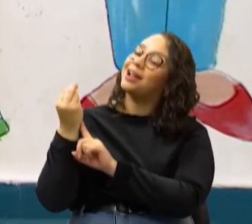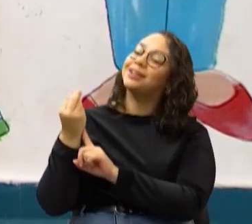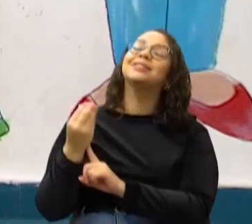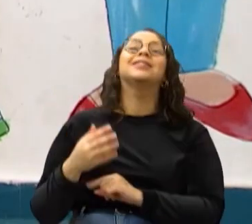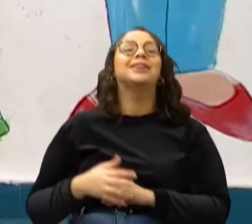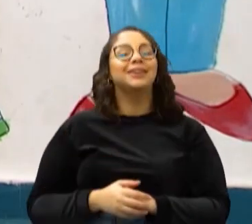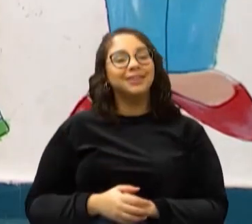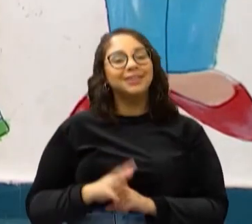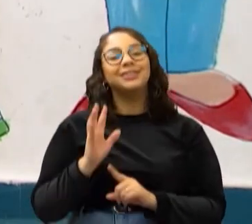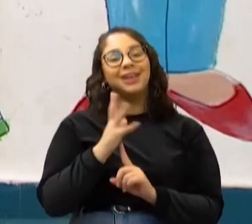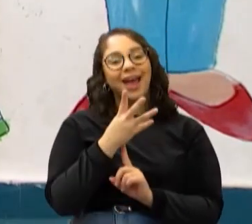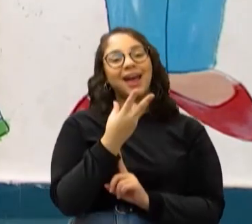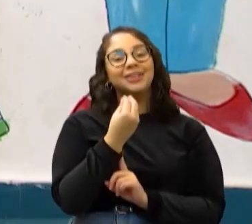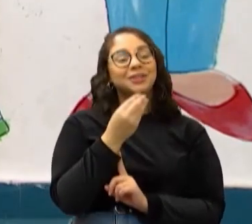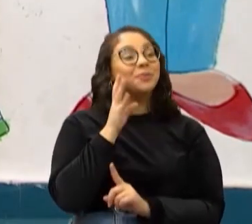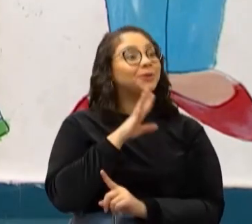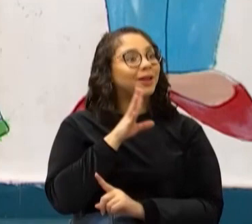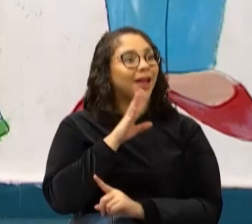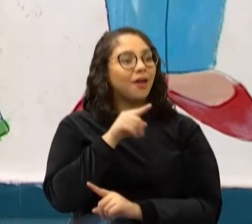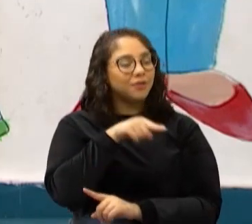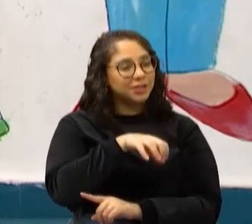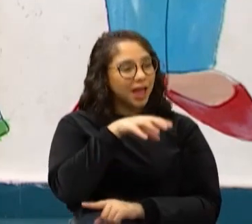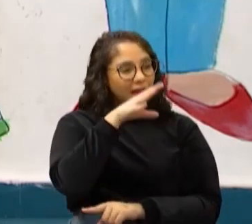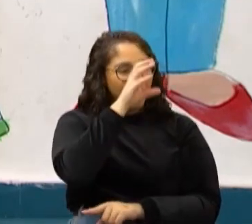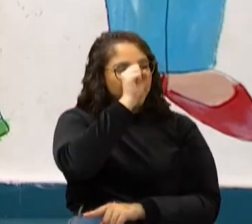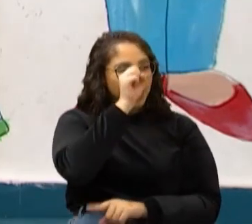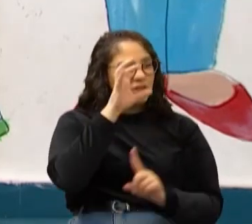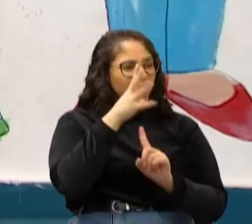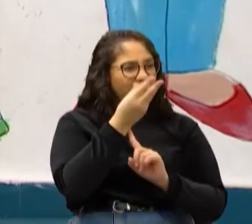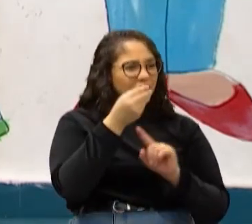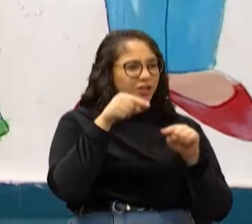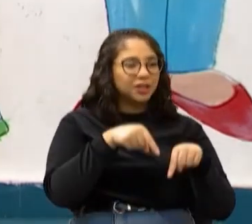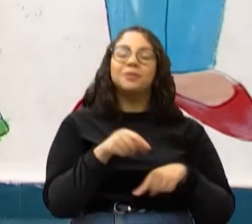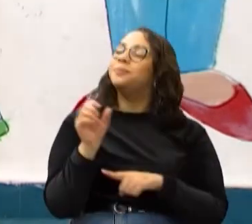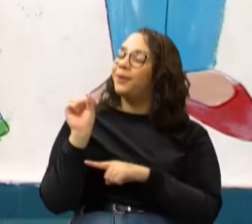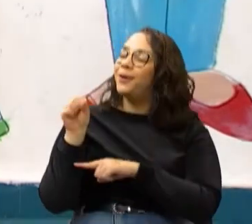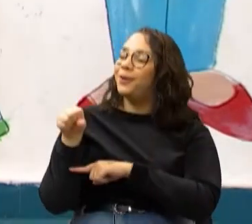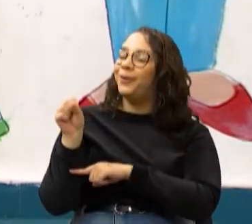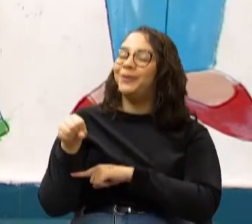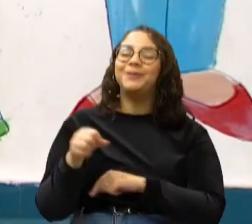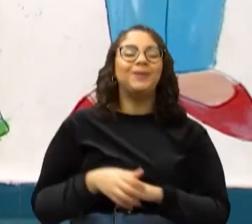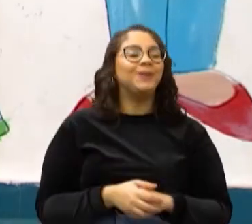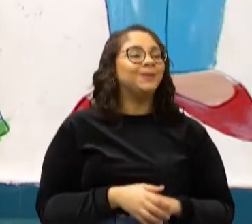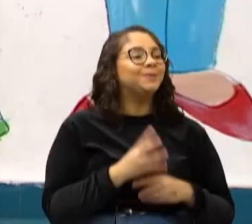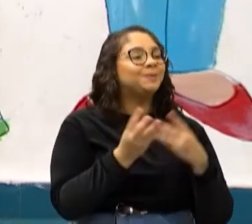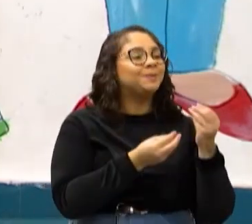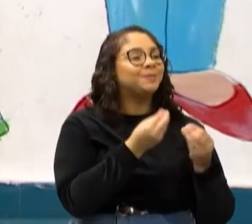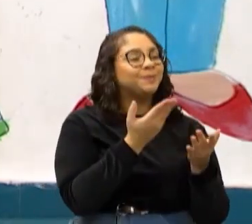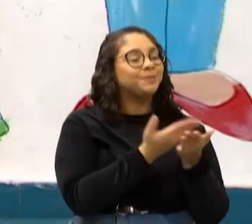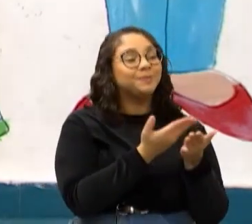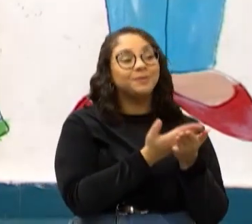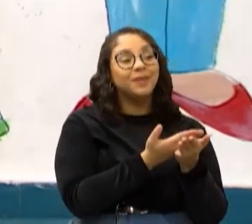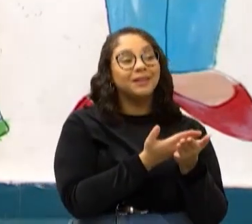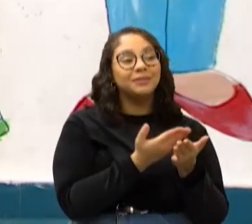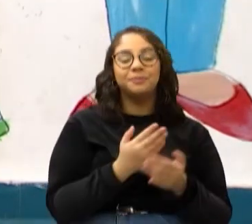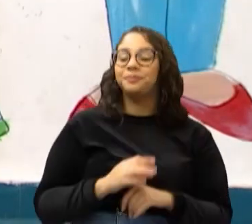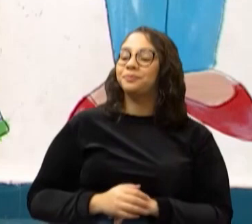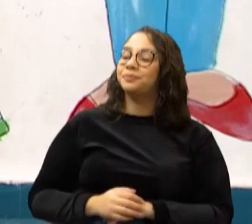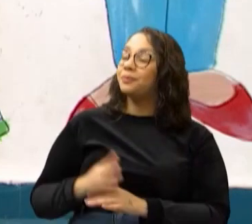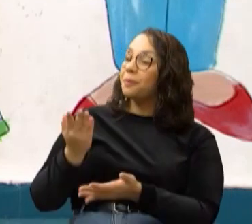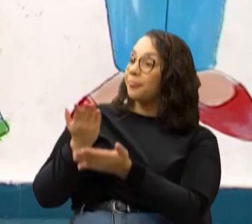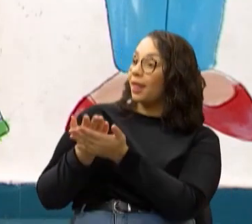De artes. De artes, muito legal. E você aprende artes aqui? Sim. Como que é a